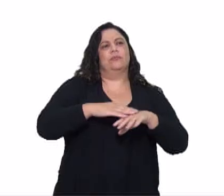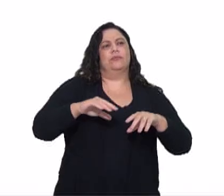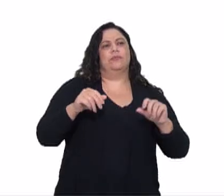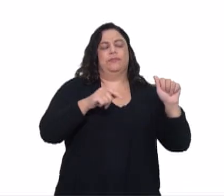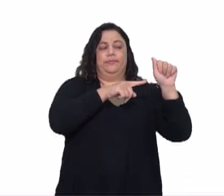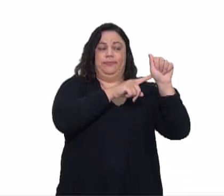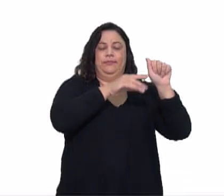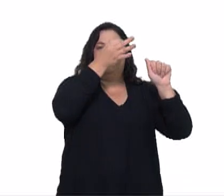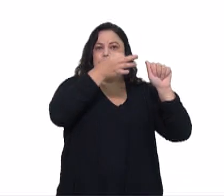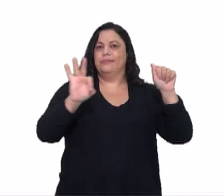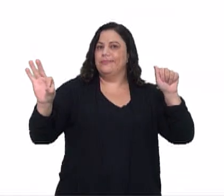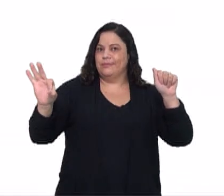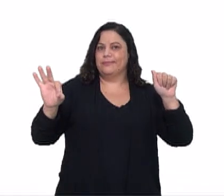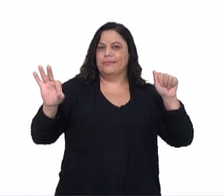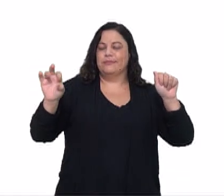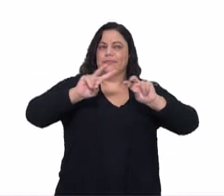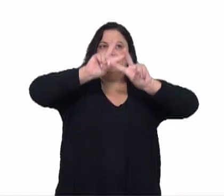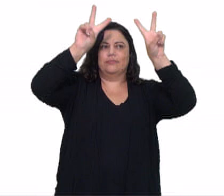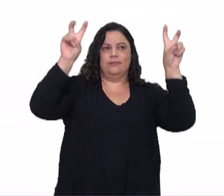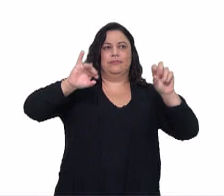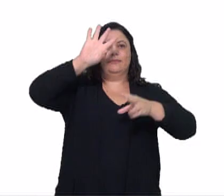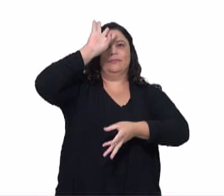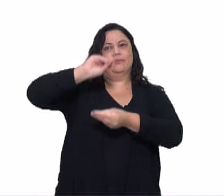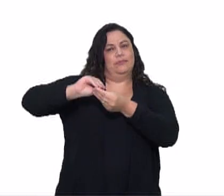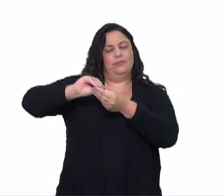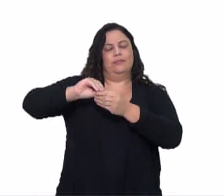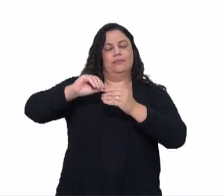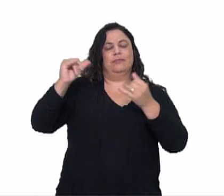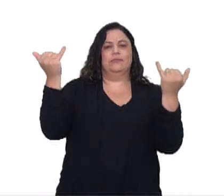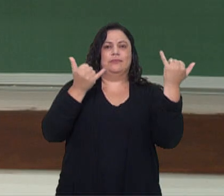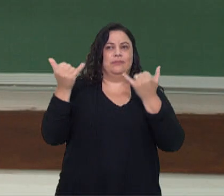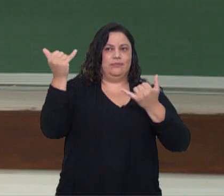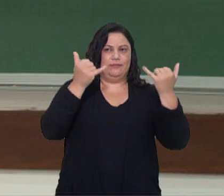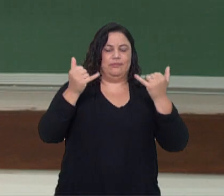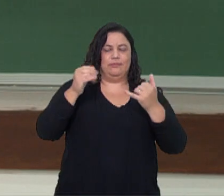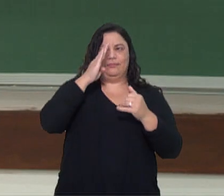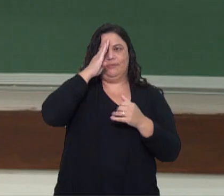título sintetiza a informação principal do texto.